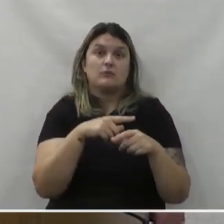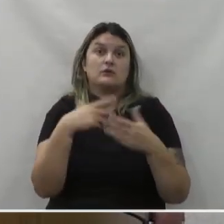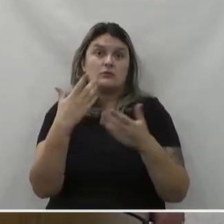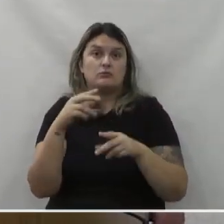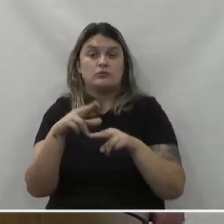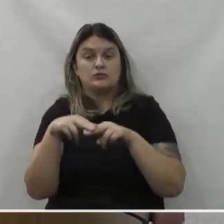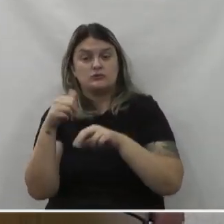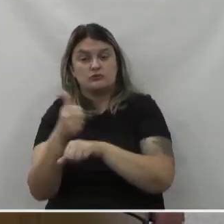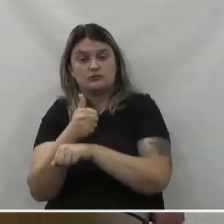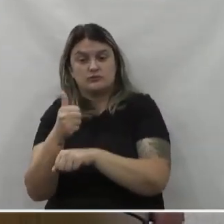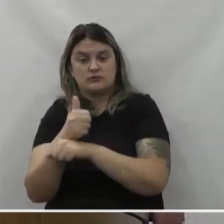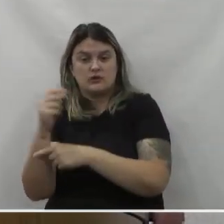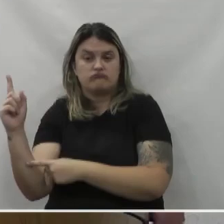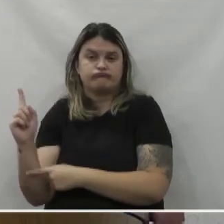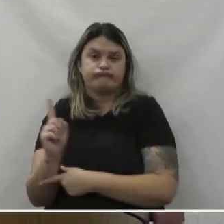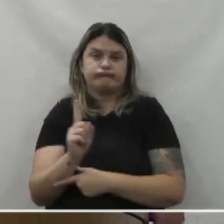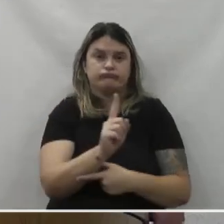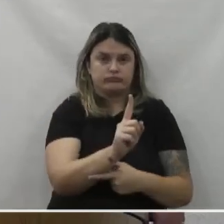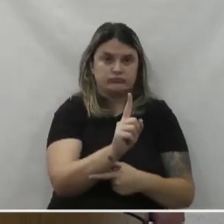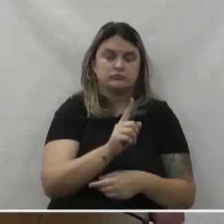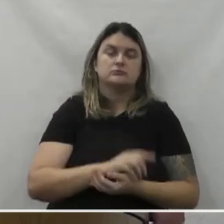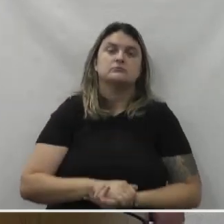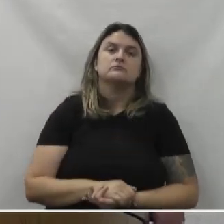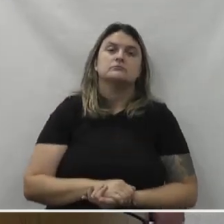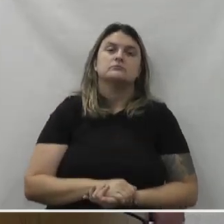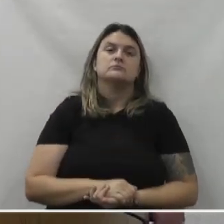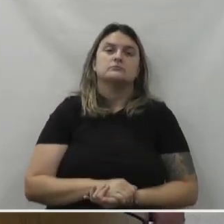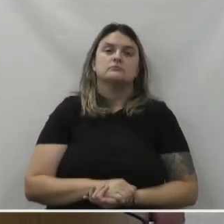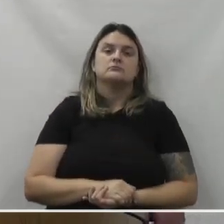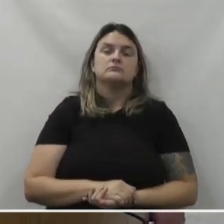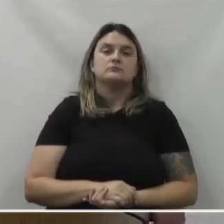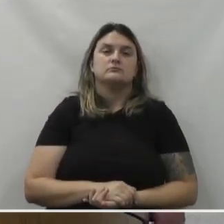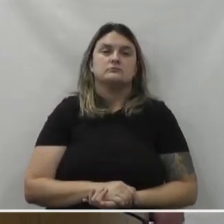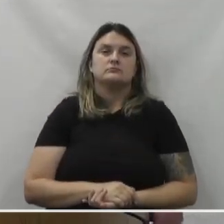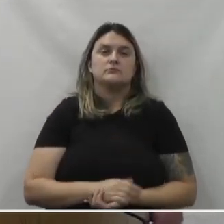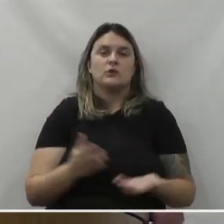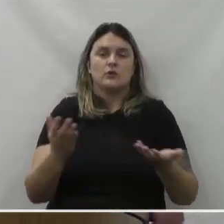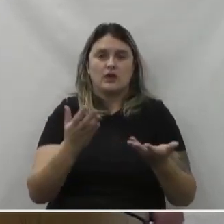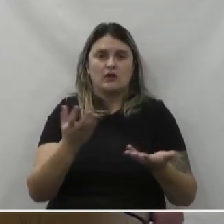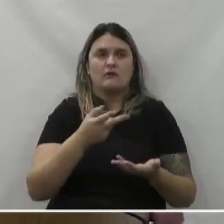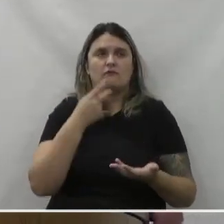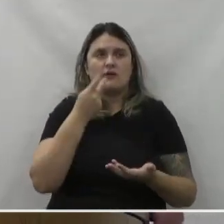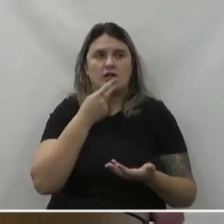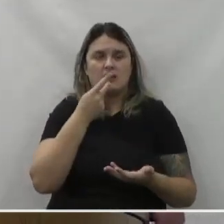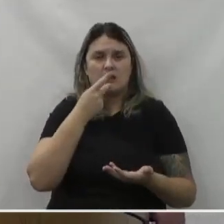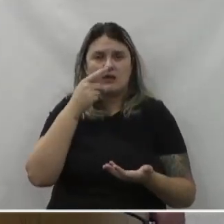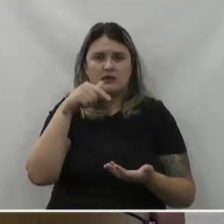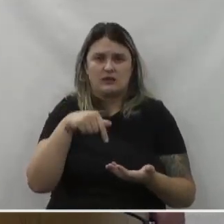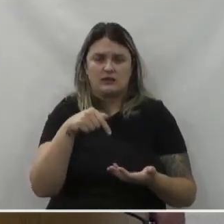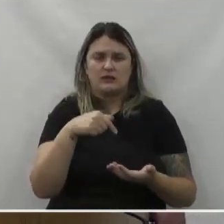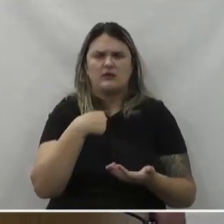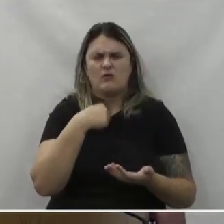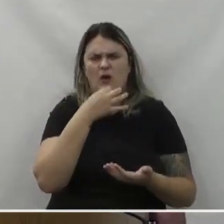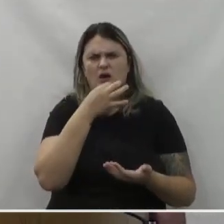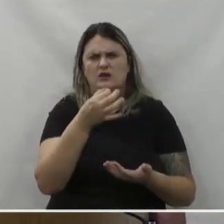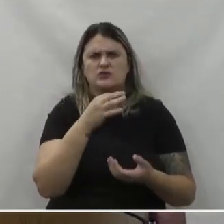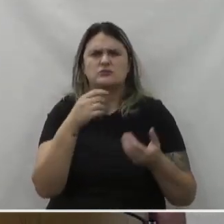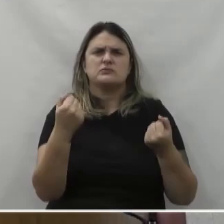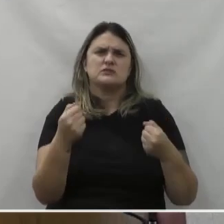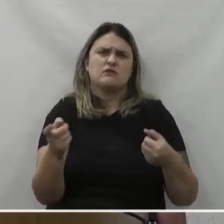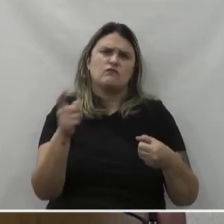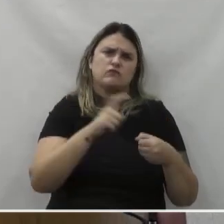verificador independente aí. Então, eu gostaria de trazer aqui, a gente, eu acho que tem que voltar